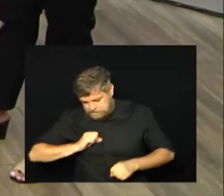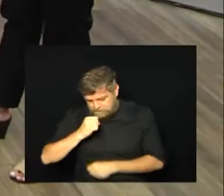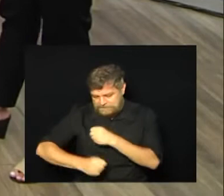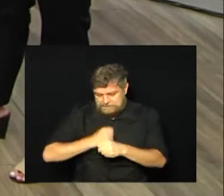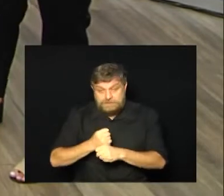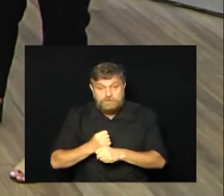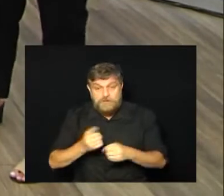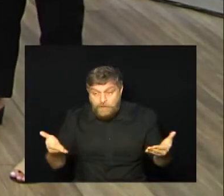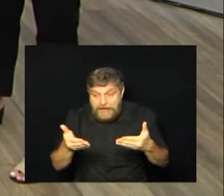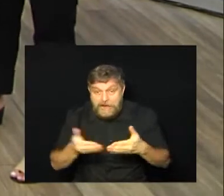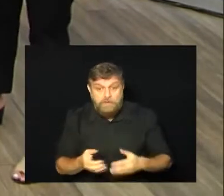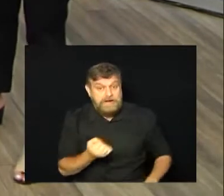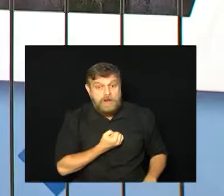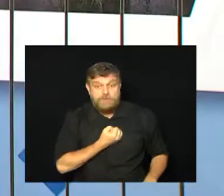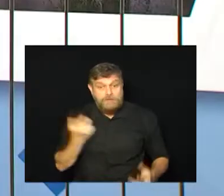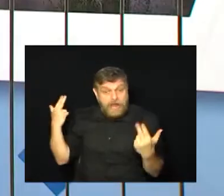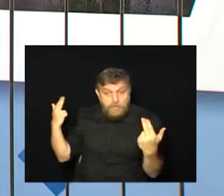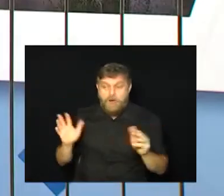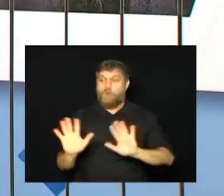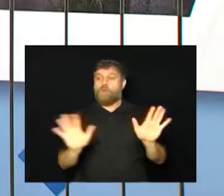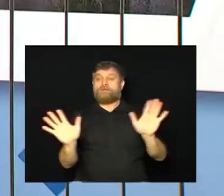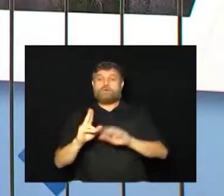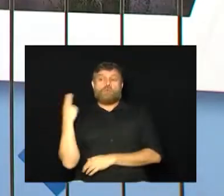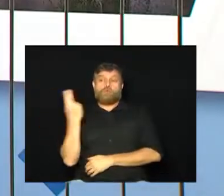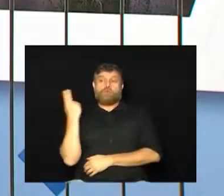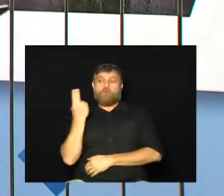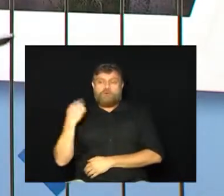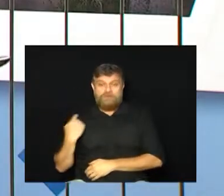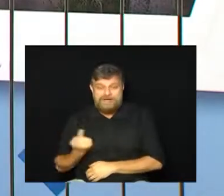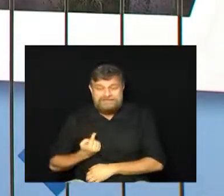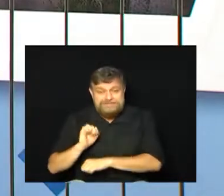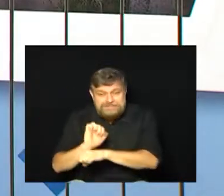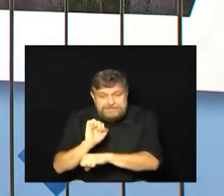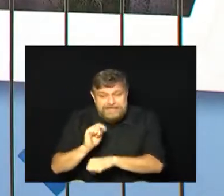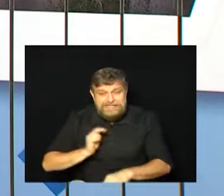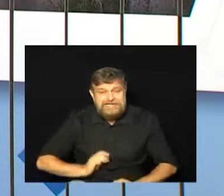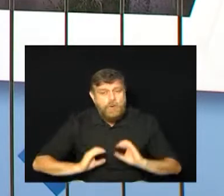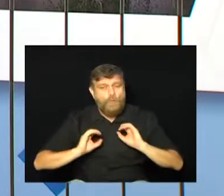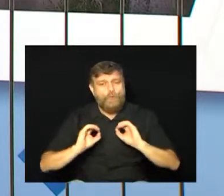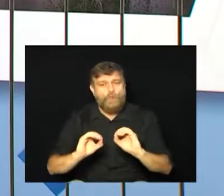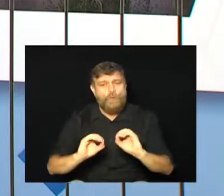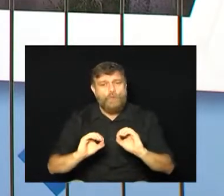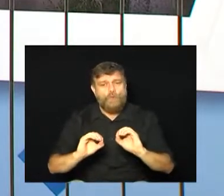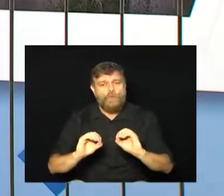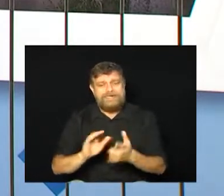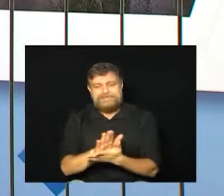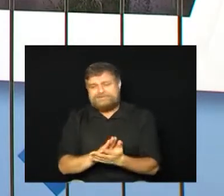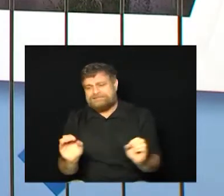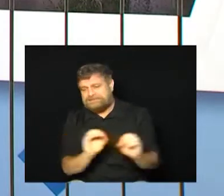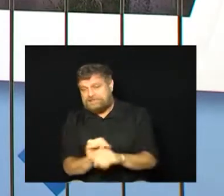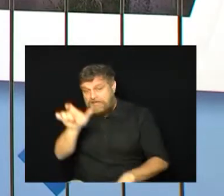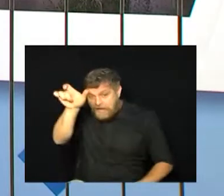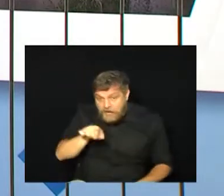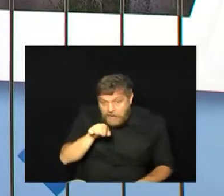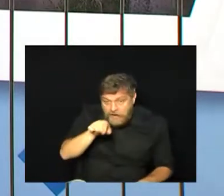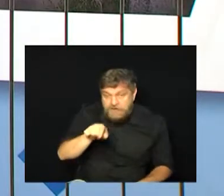não se repitam ao longo de 2022. O que a gente espera é que praticamente seja zerado, né? Por isso, a participação de você de